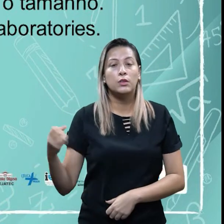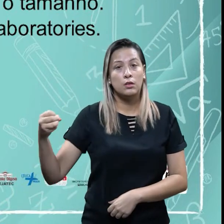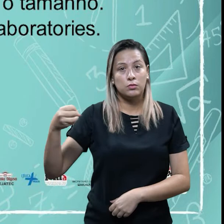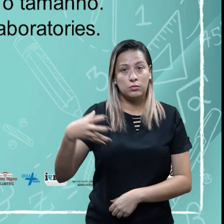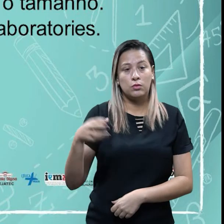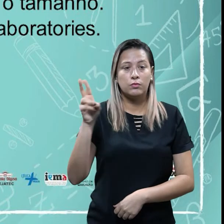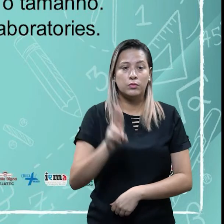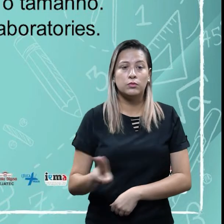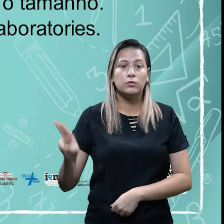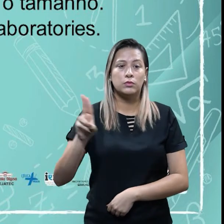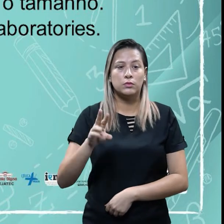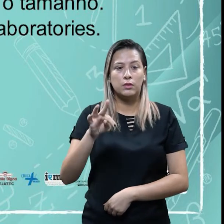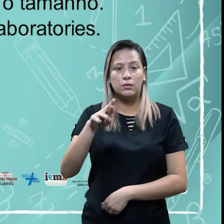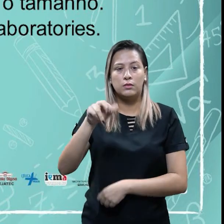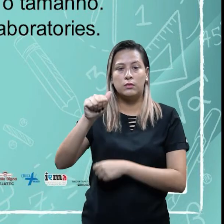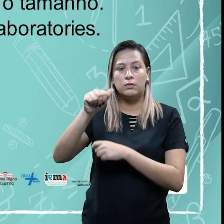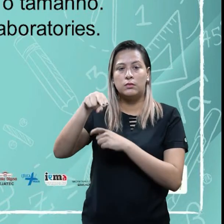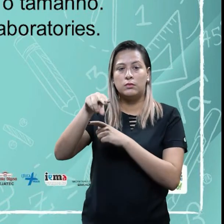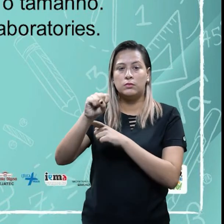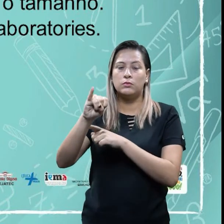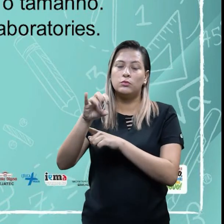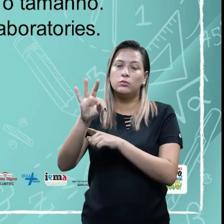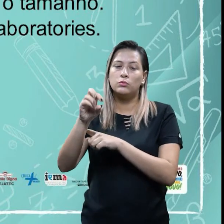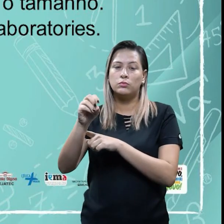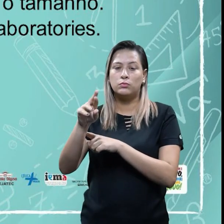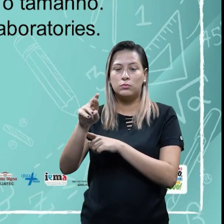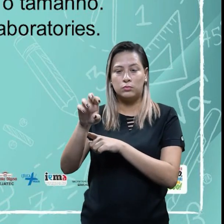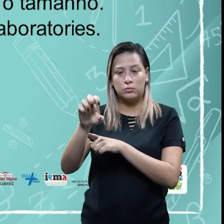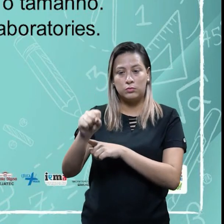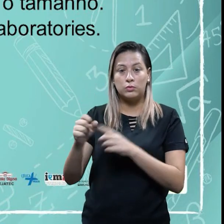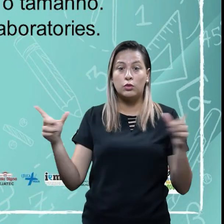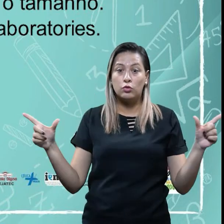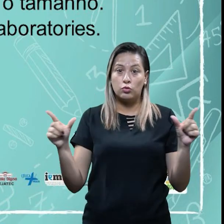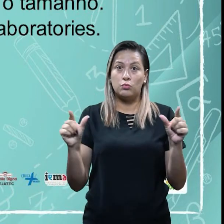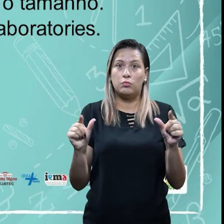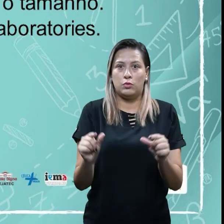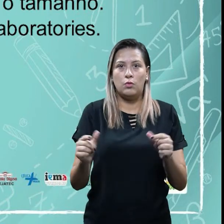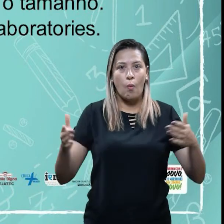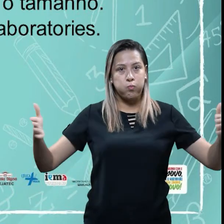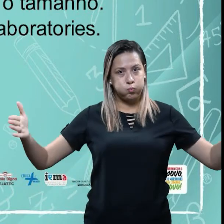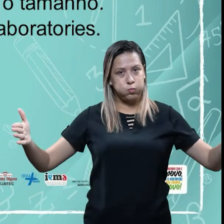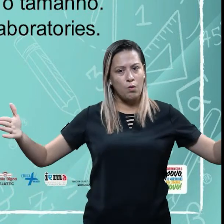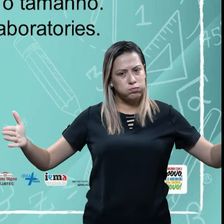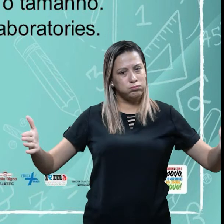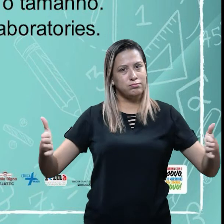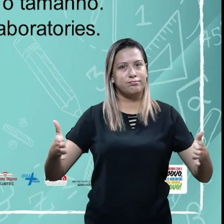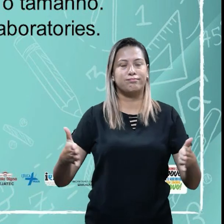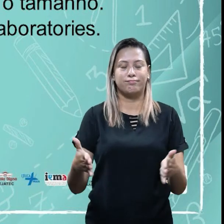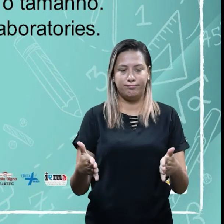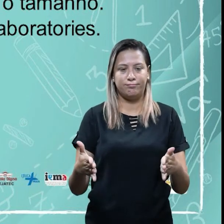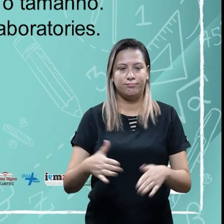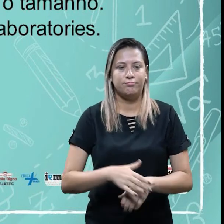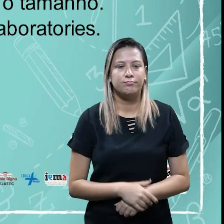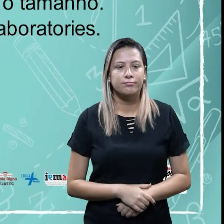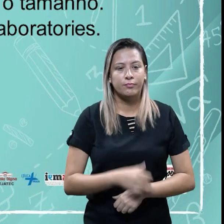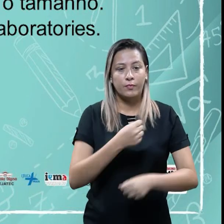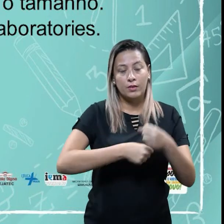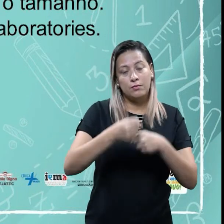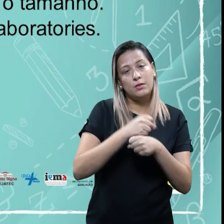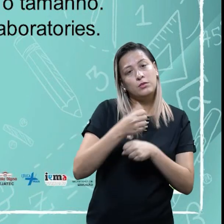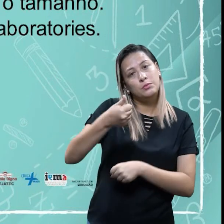novas máquinas utilizavam transistores, o que reduziu consideravelmente o tamanho dos computadores.